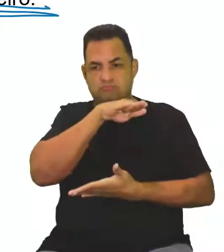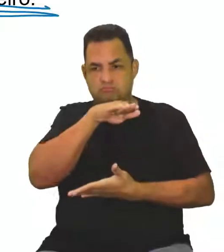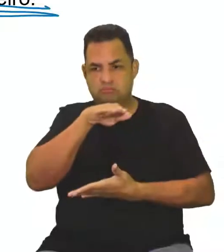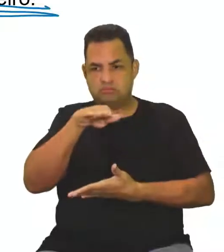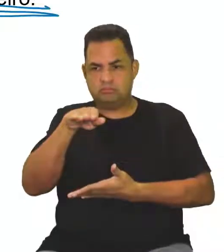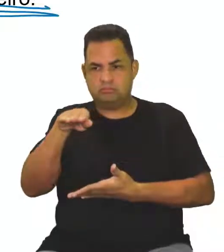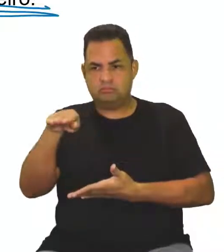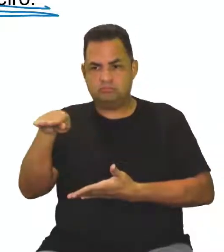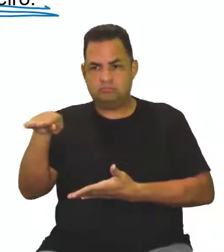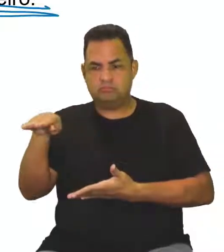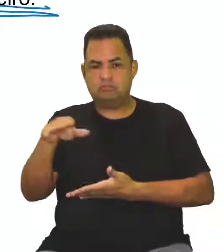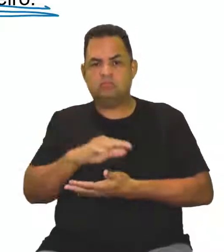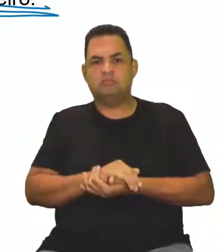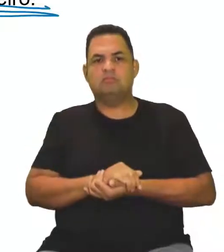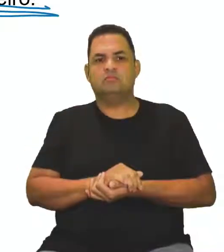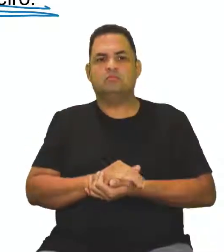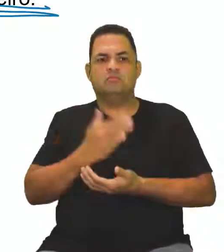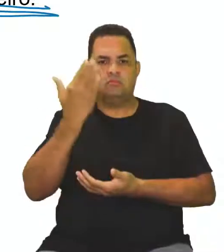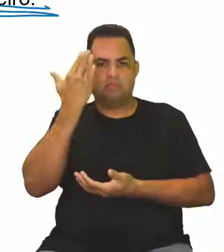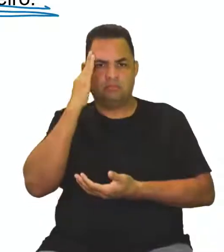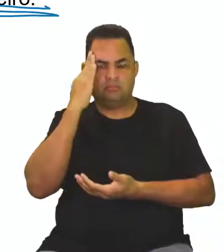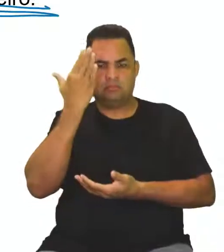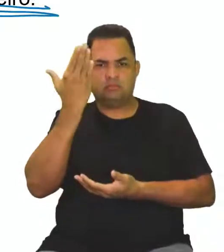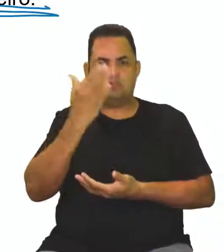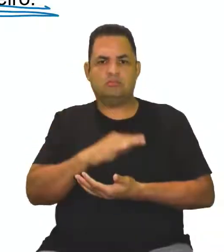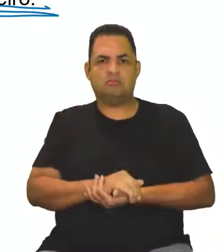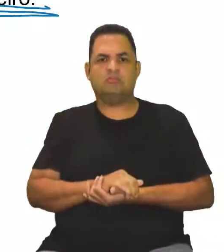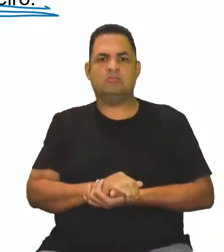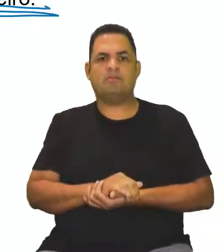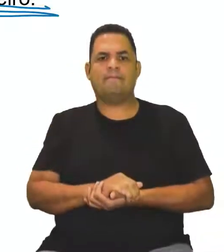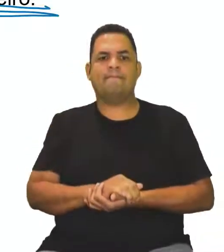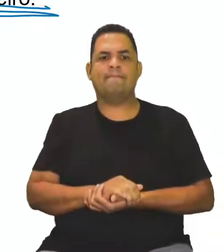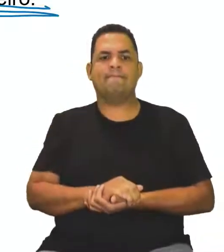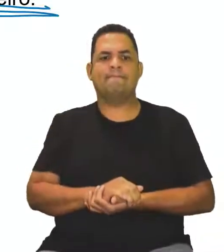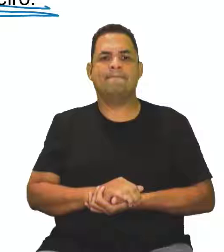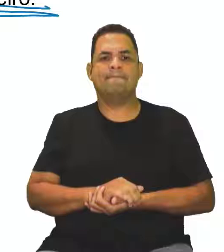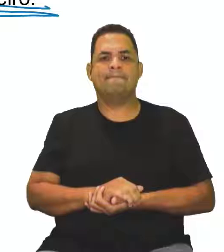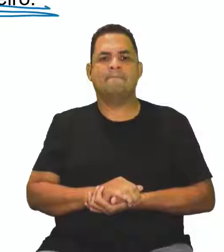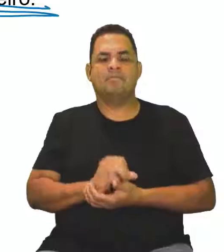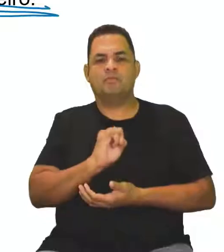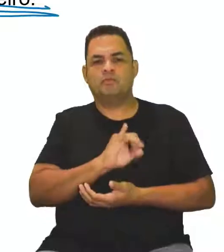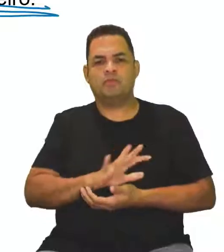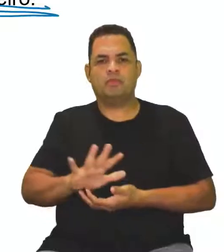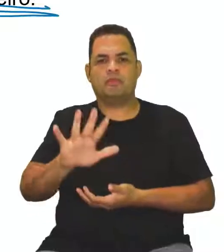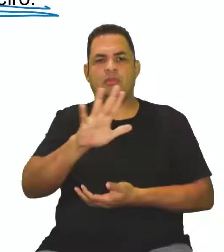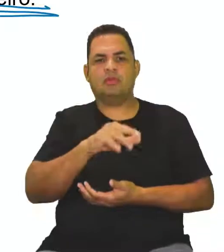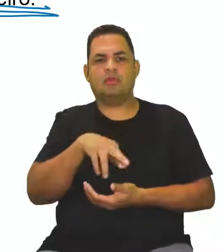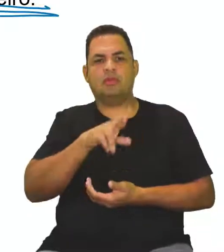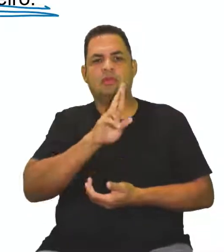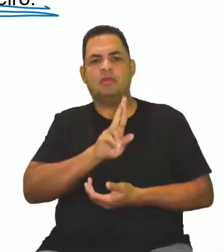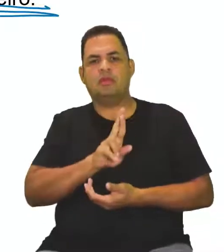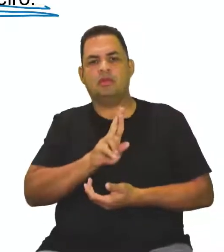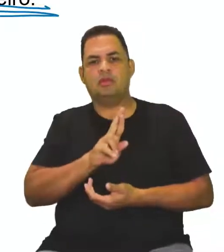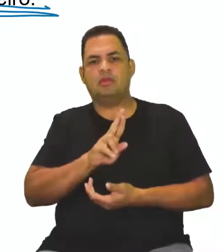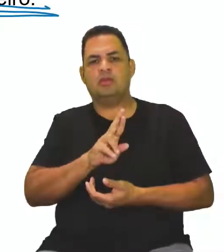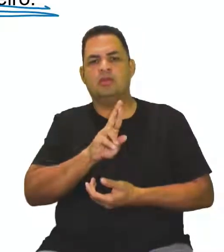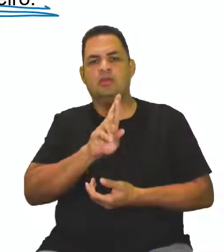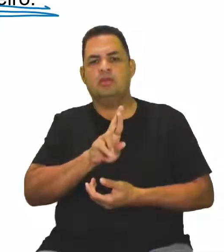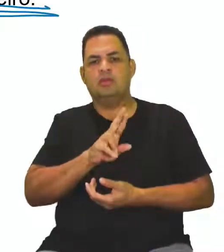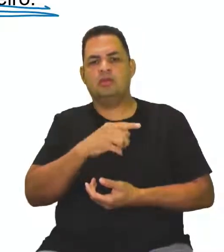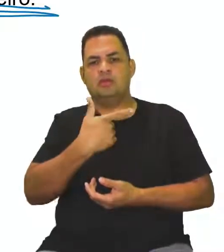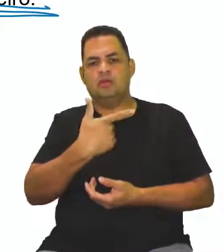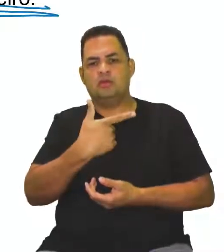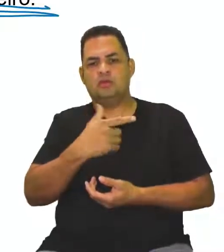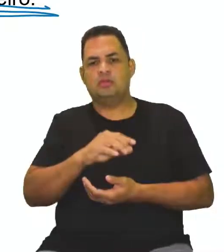série. Entendido isso? Então, tá aqui, ó. Vamos pegar aqui da nossa imagem R2 e R3 estão em